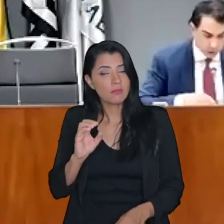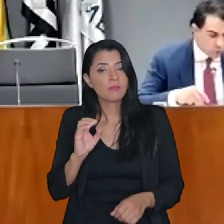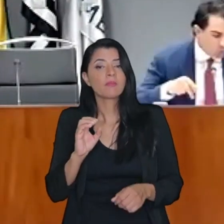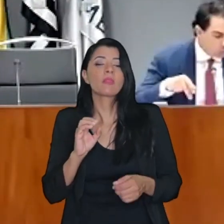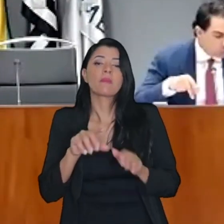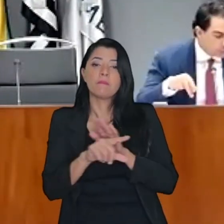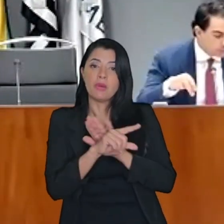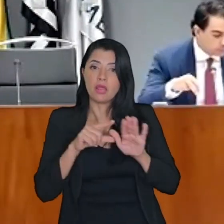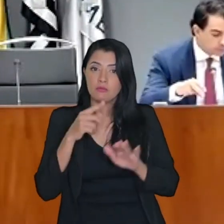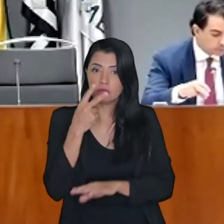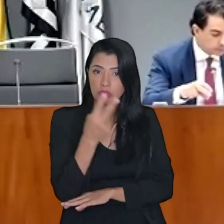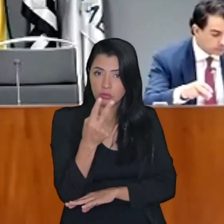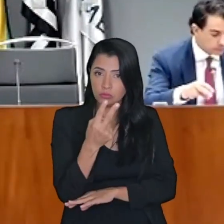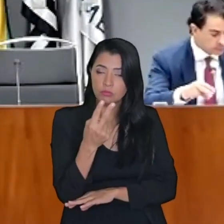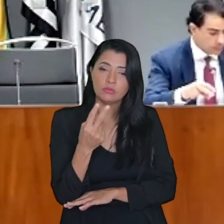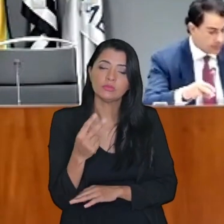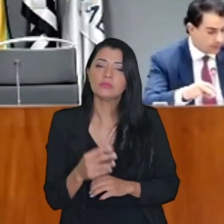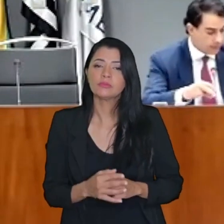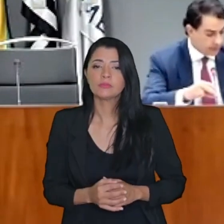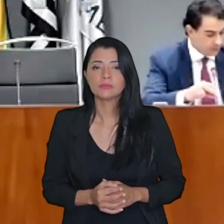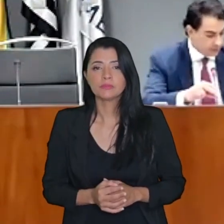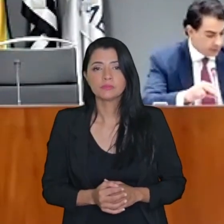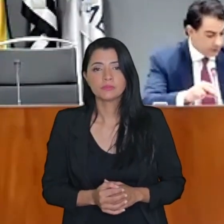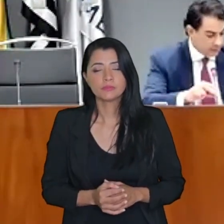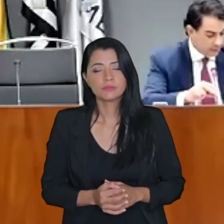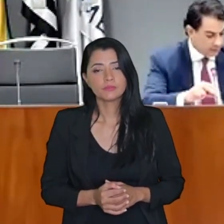parágrafo 2º